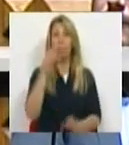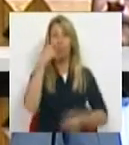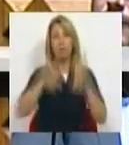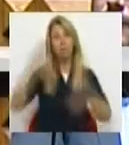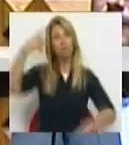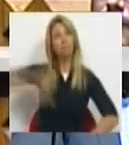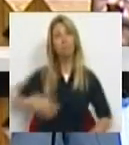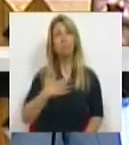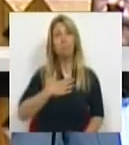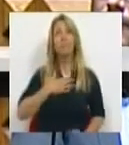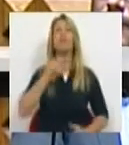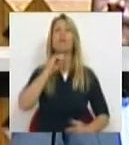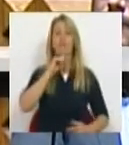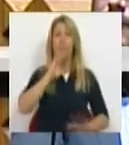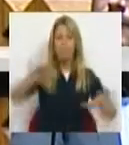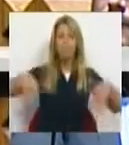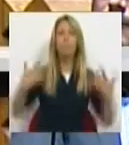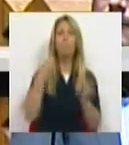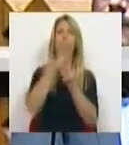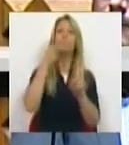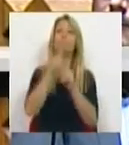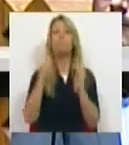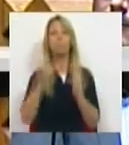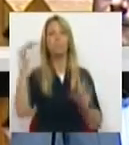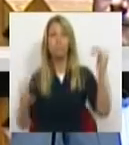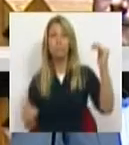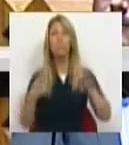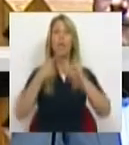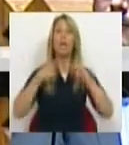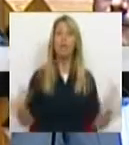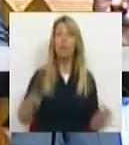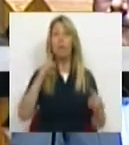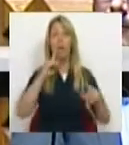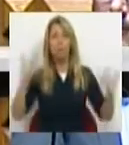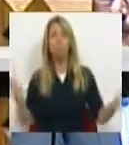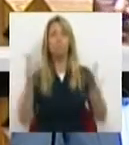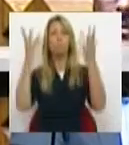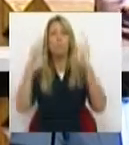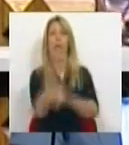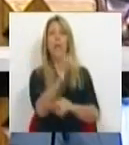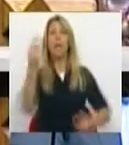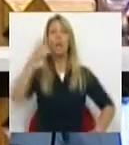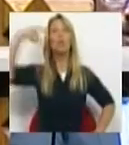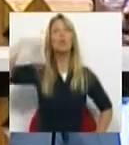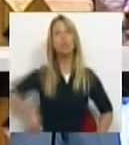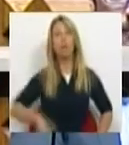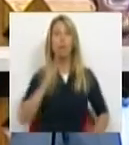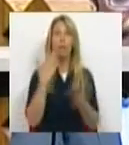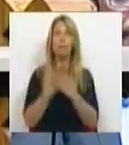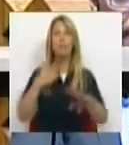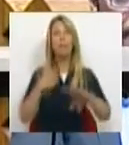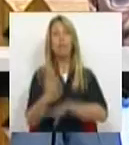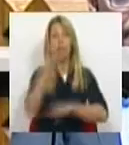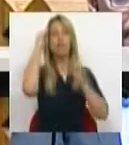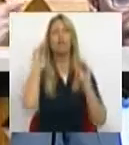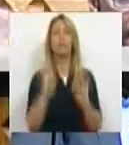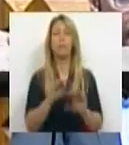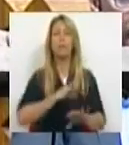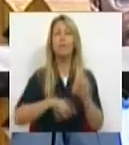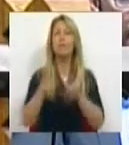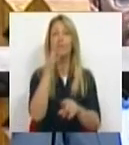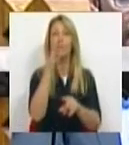que permite combater as assimetrias e emancipar cada um dos seres humanos também através da educação. Senhores deputados,